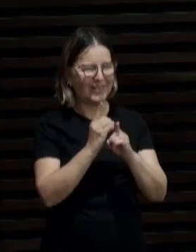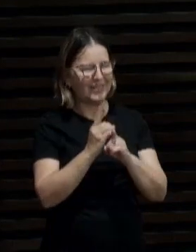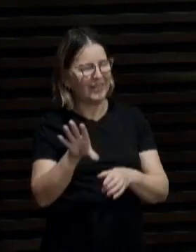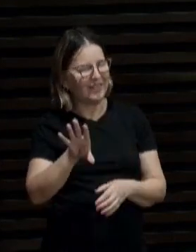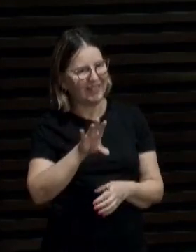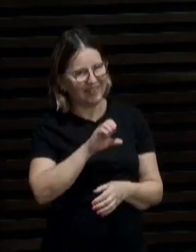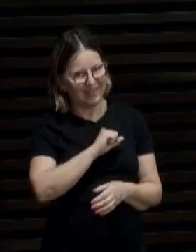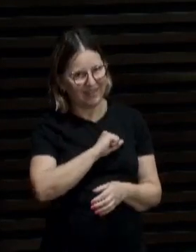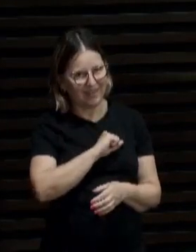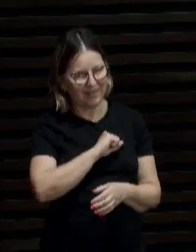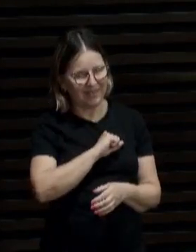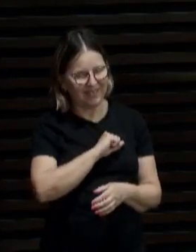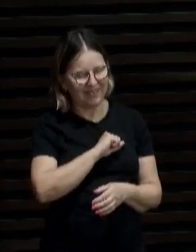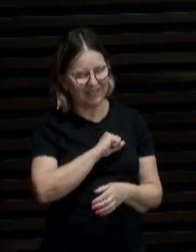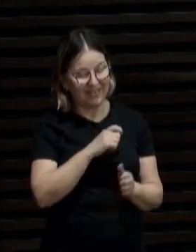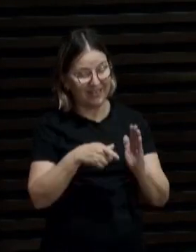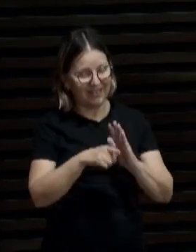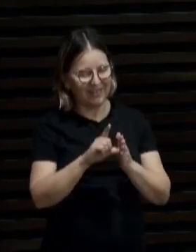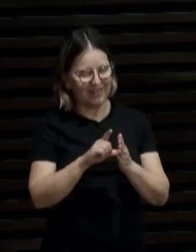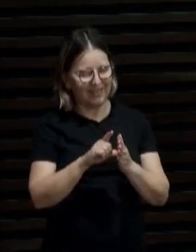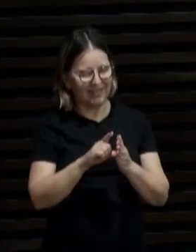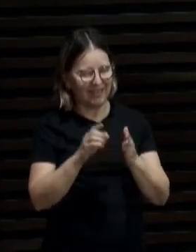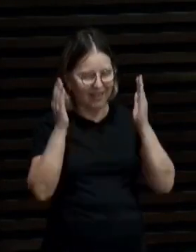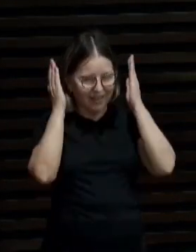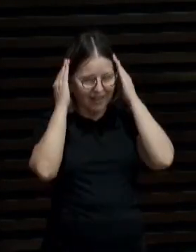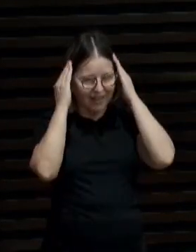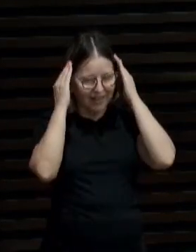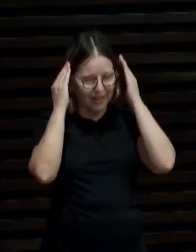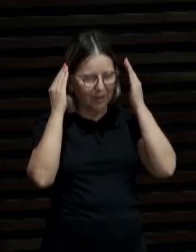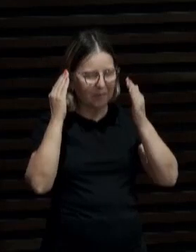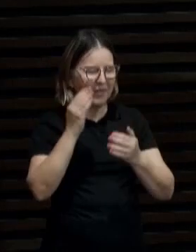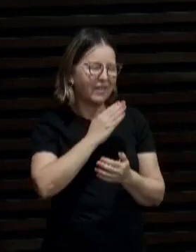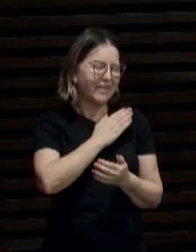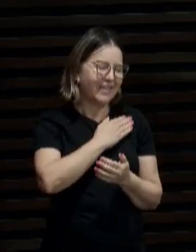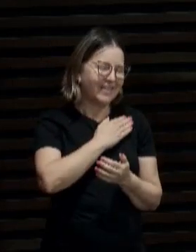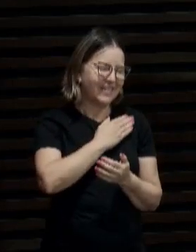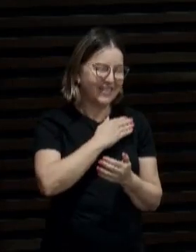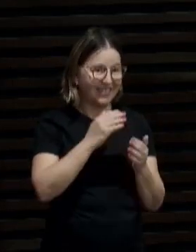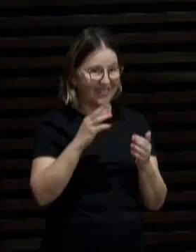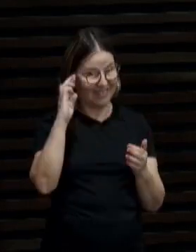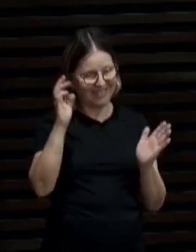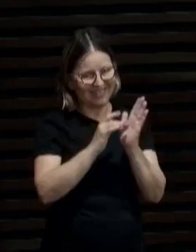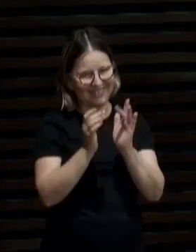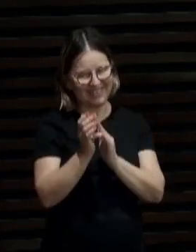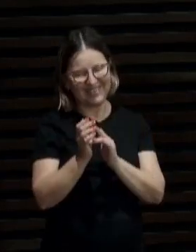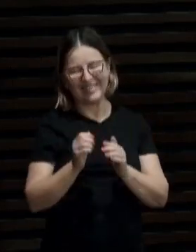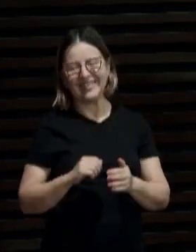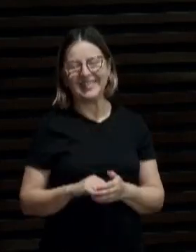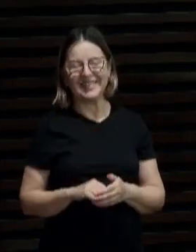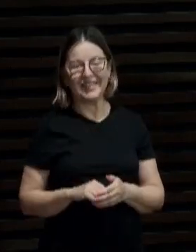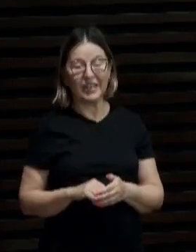a sua cabeça no colo do Senhor Jesus, agora ele está tendo que se dirigir a irmãos queridos, que ele conheceu pessoalmente, que ele